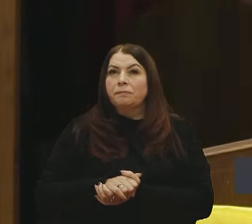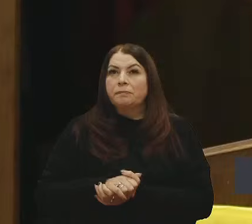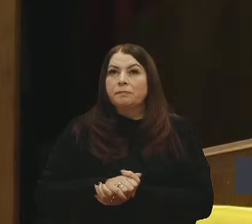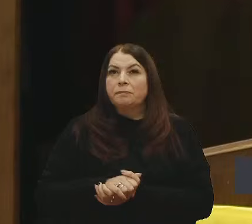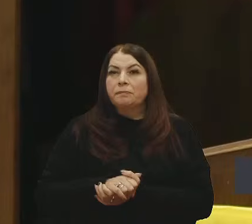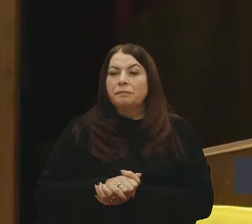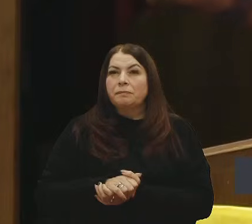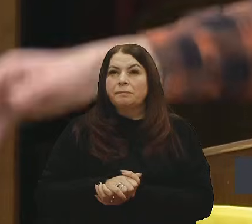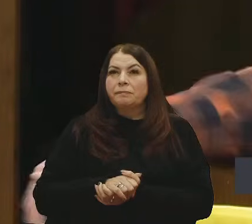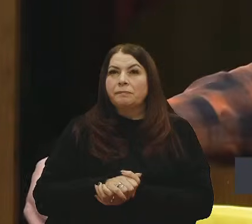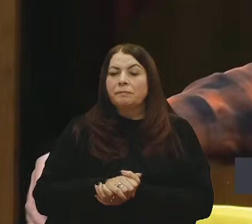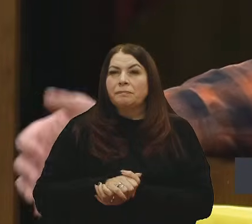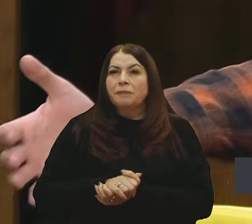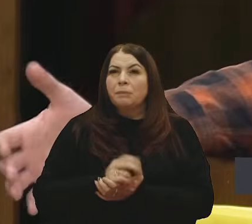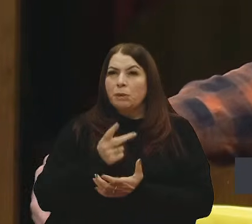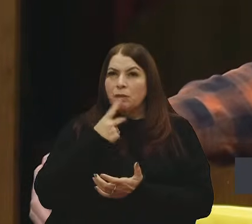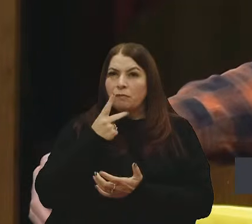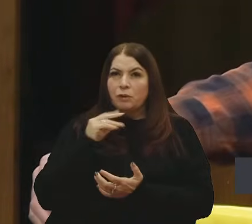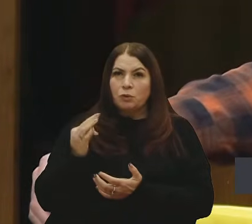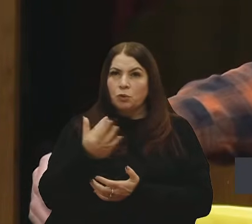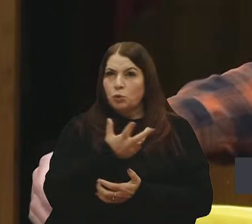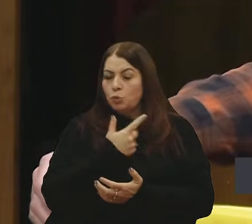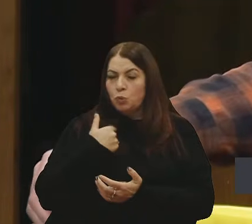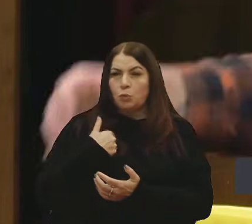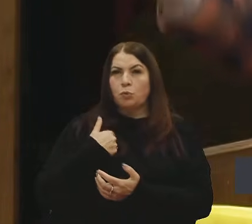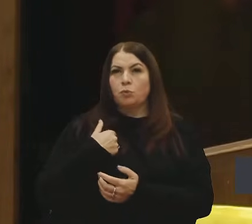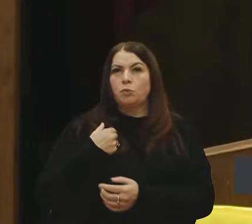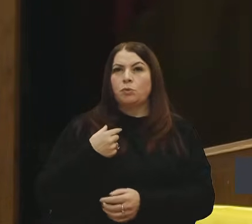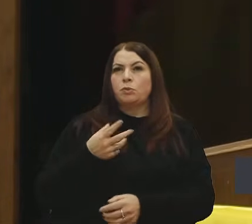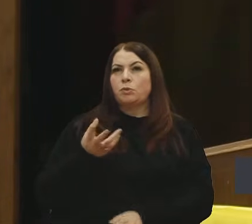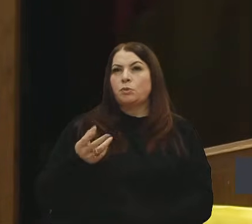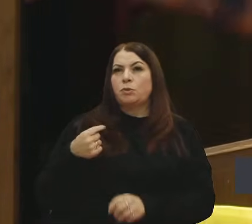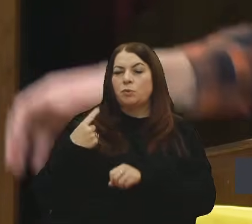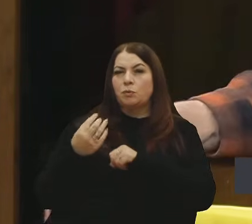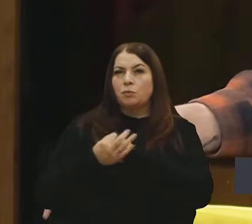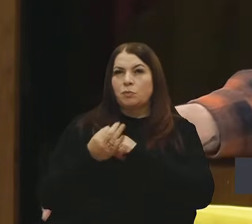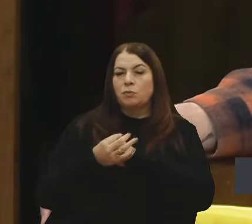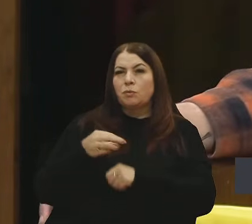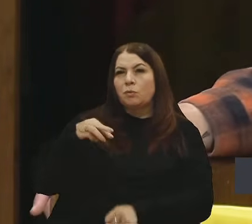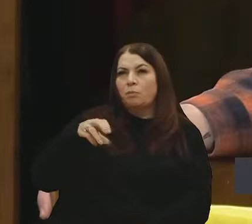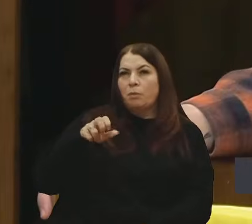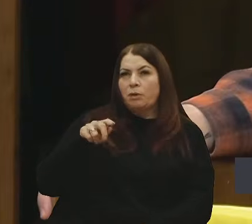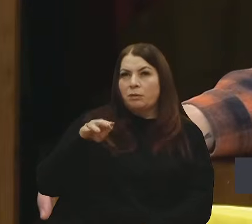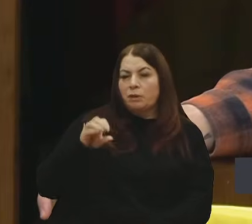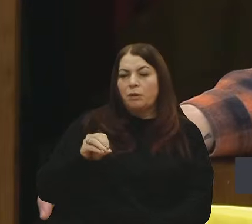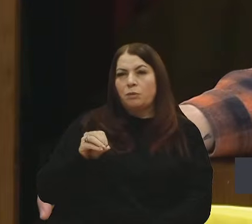Sinto-me extremamente contemplado pela fala de todo mundo, Dr. Marcelo, meu camarada Raimundo.